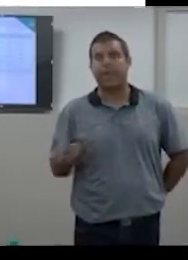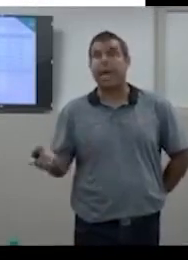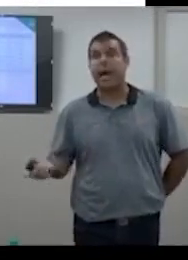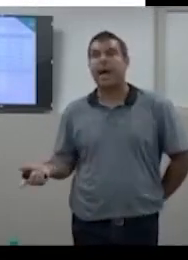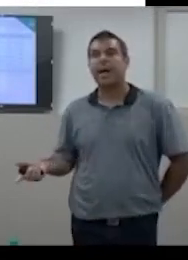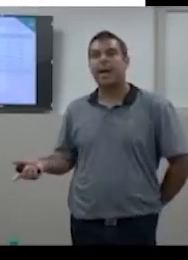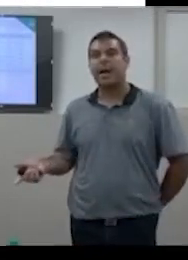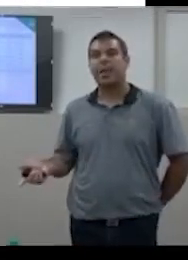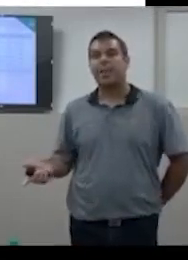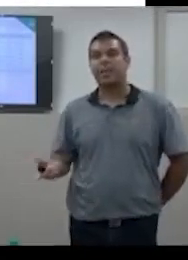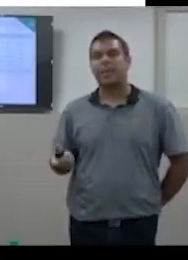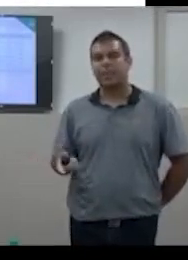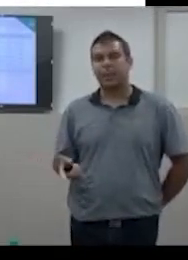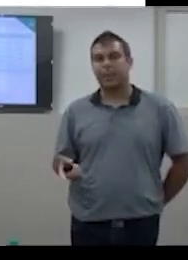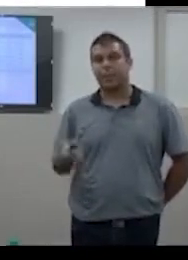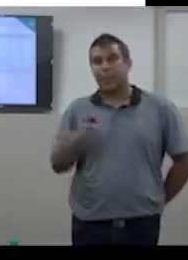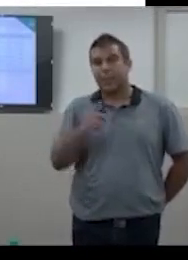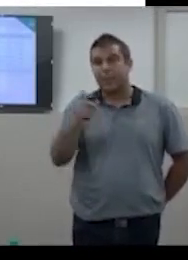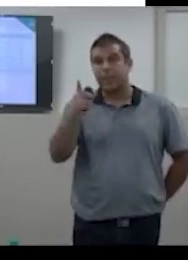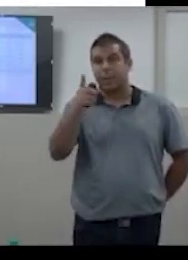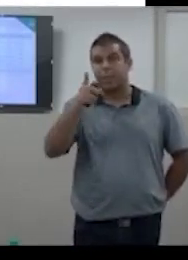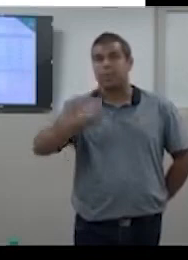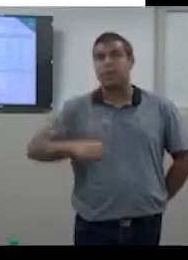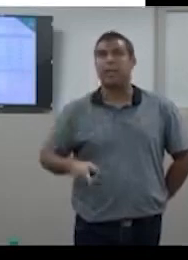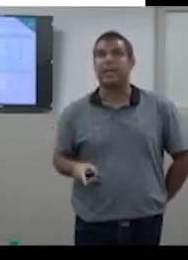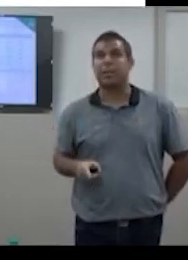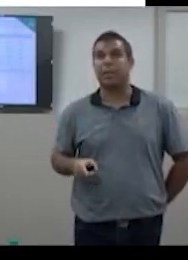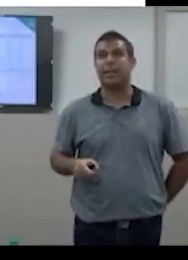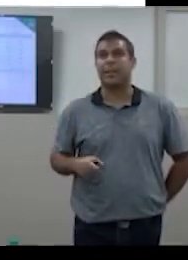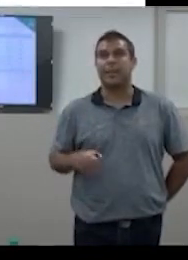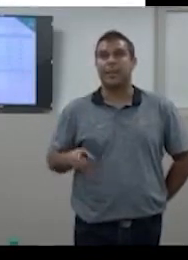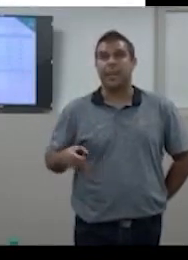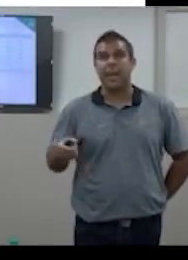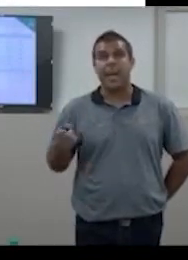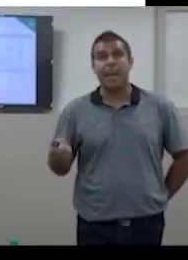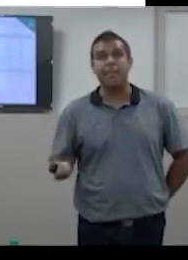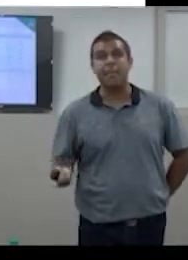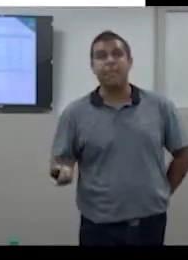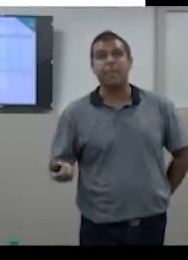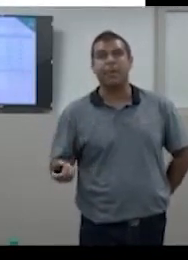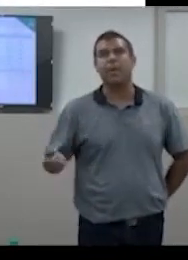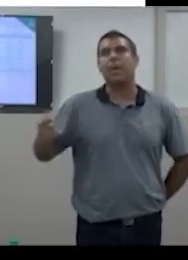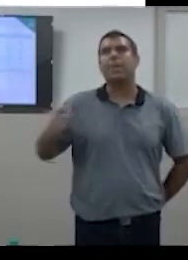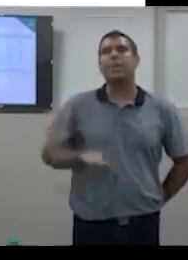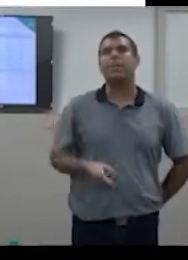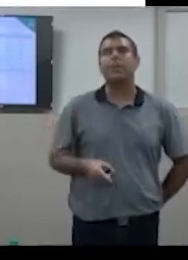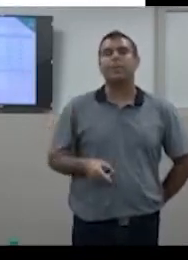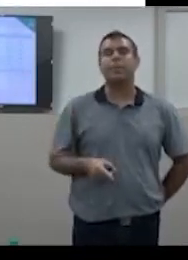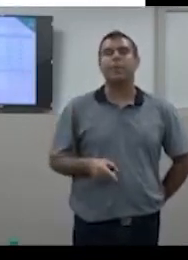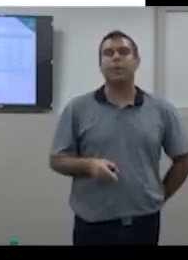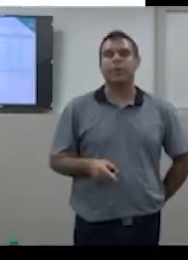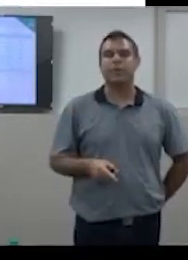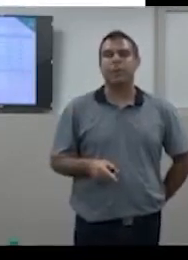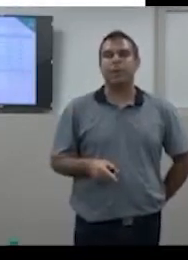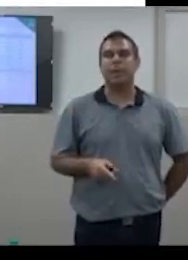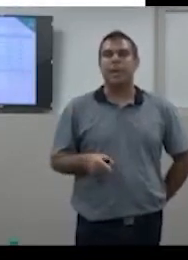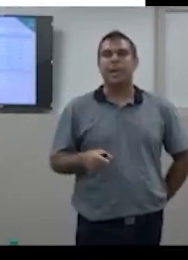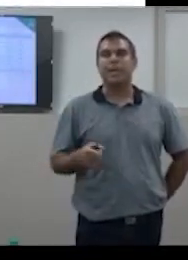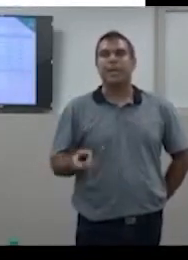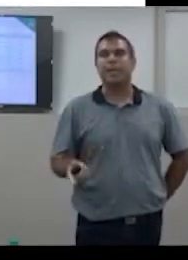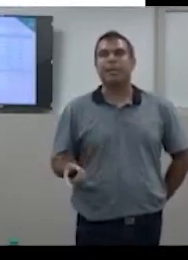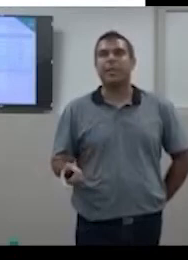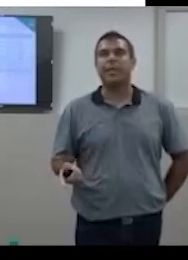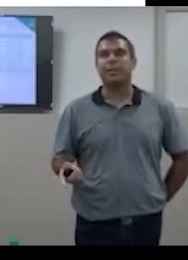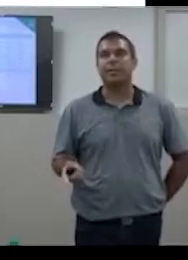gasoso. Então assim, há aumento de temperatura, percebo que a quantidade de calor latente que você vai ter ali é muito maior, porque você está no nível energético